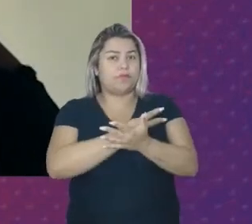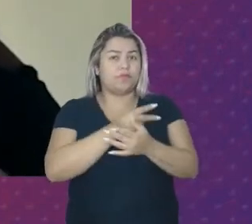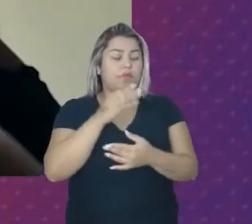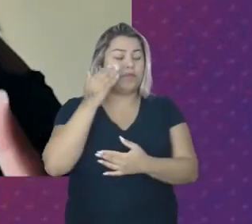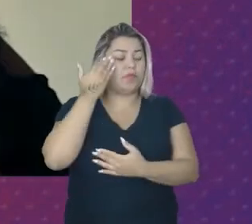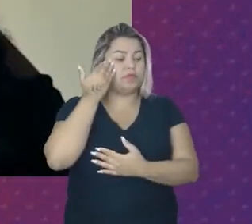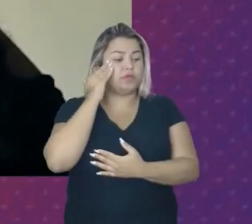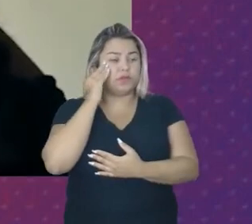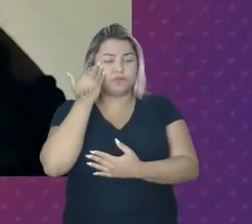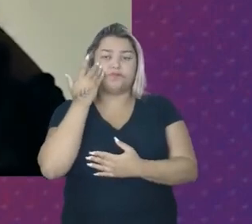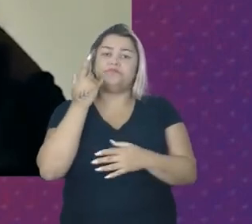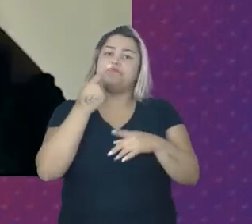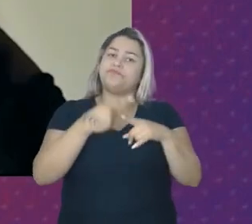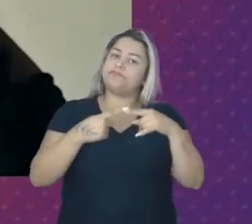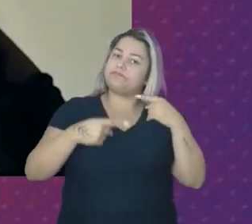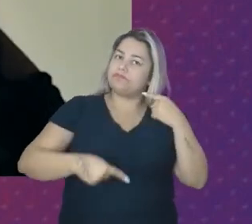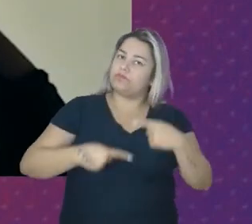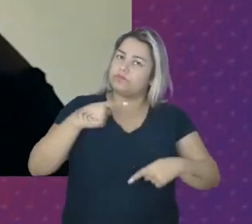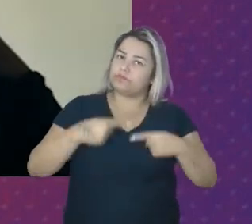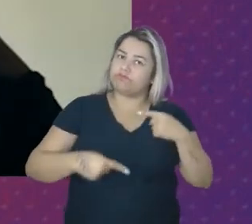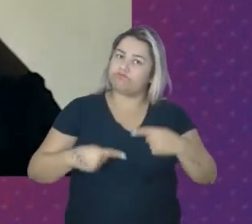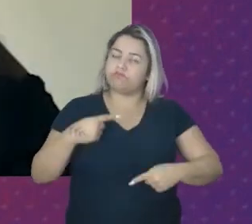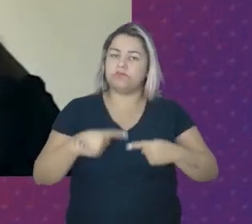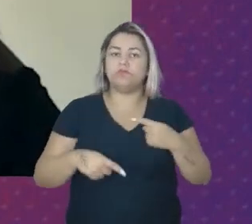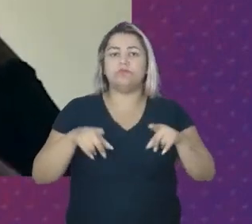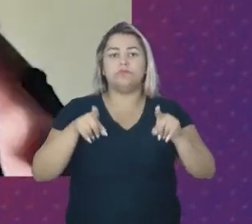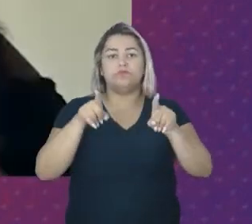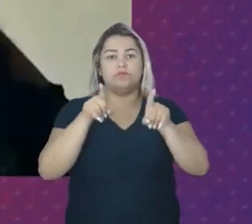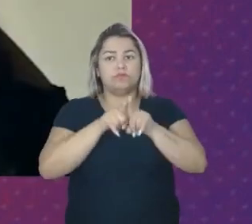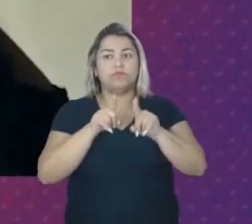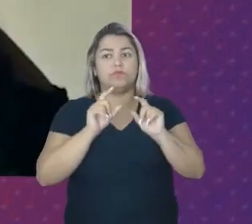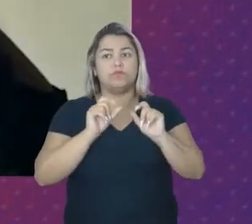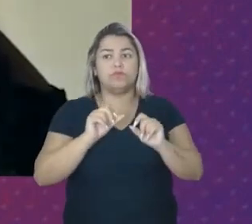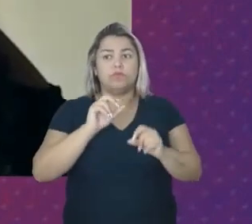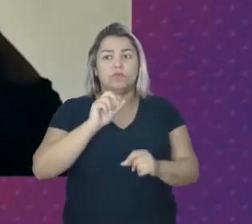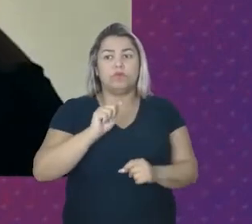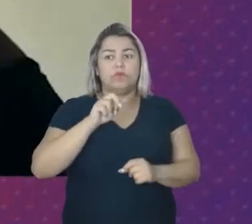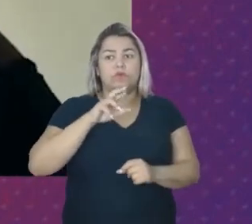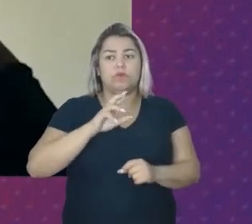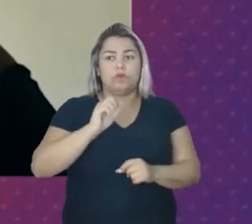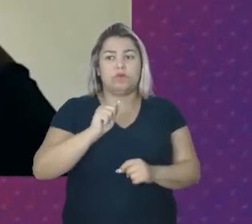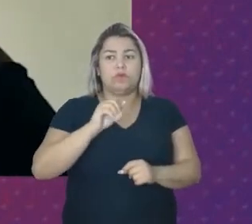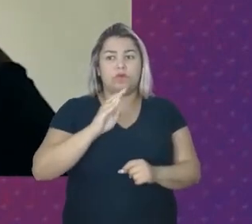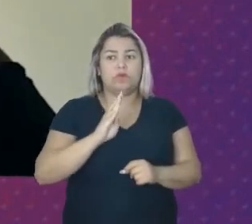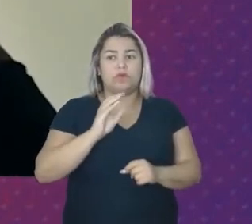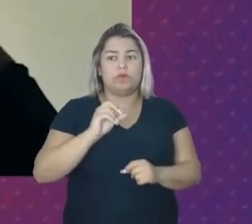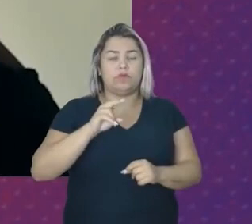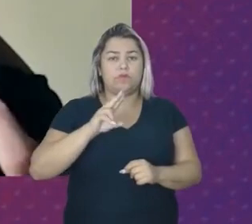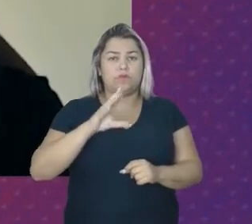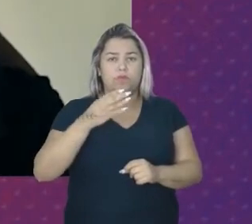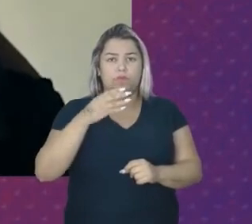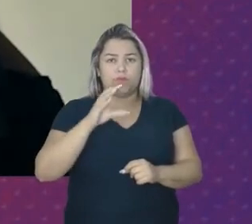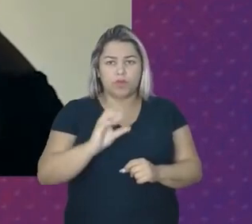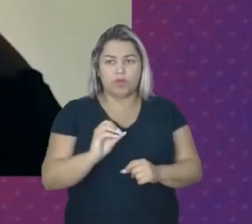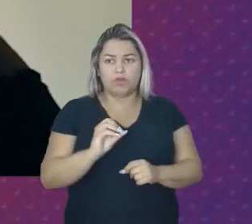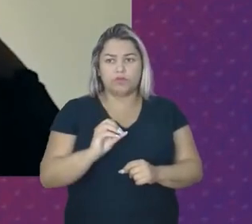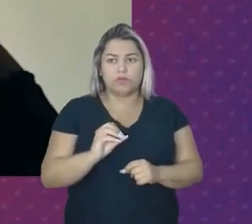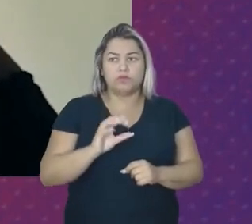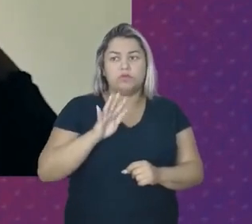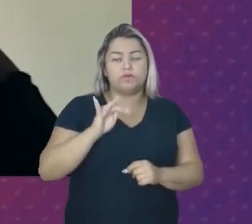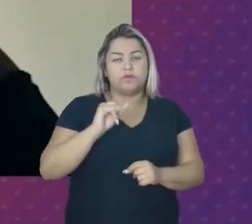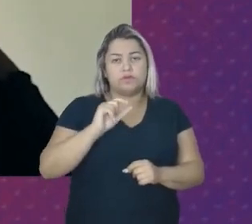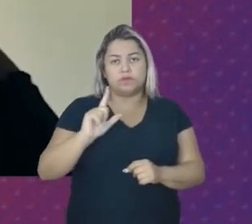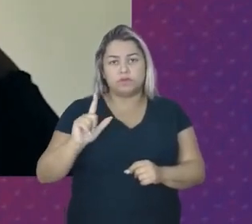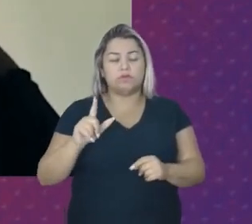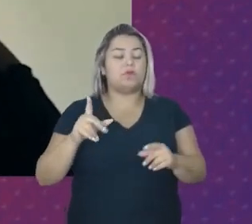entender por que é que se debate tanto o arcabouço fiscal, o que é o arcabouço fiscal, na hora dessas mulheres entenderem o que é que está